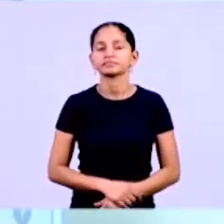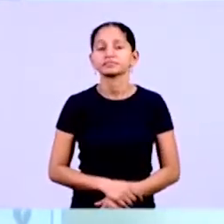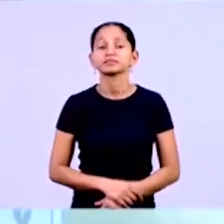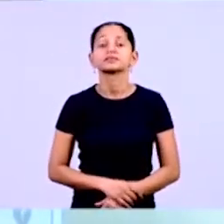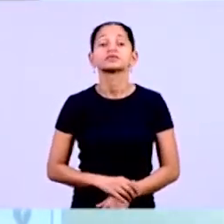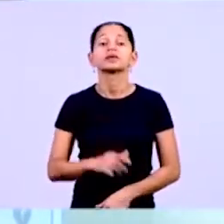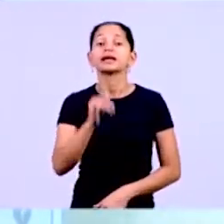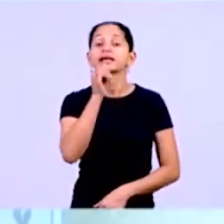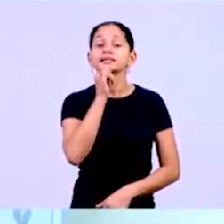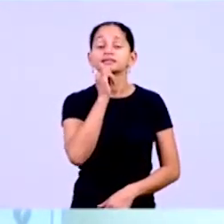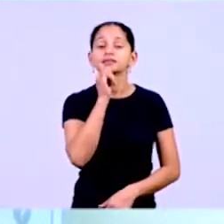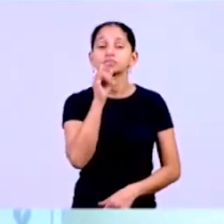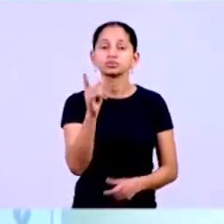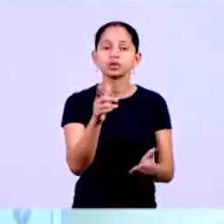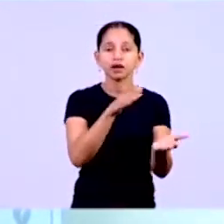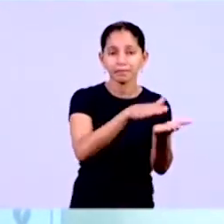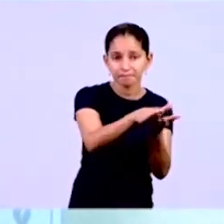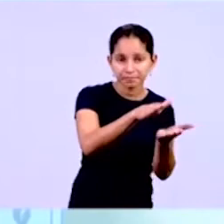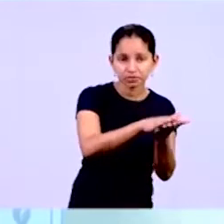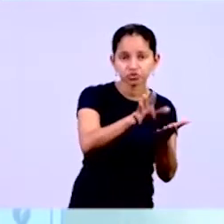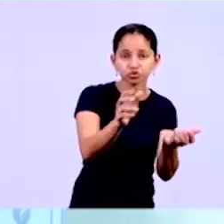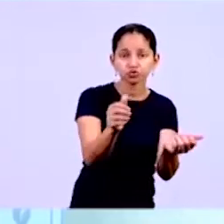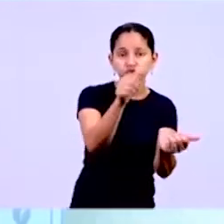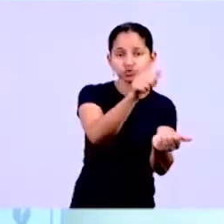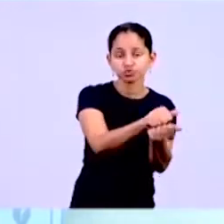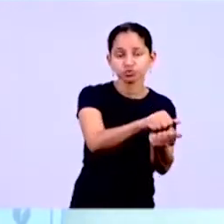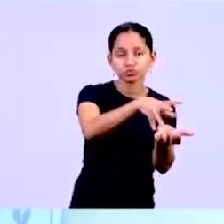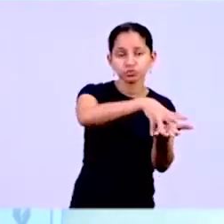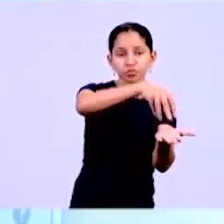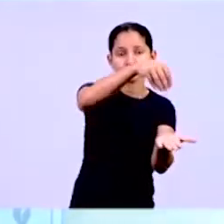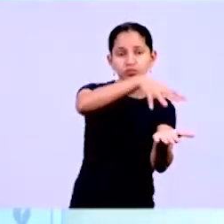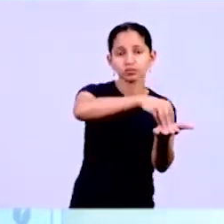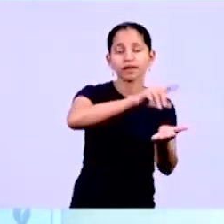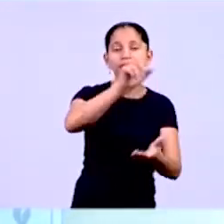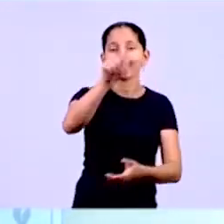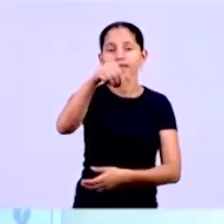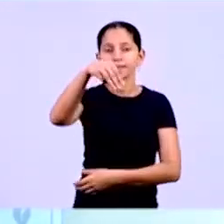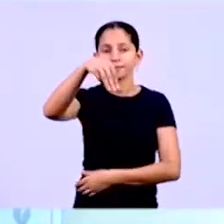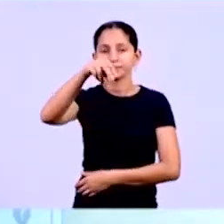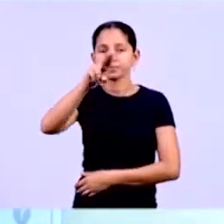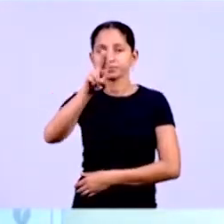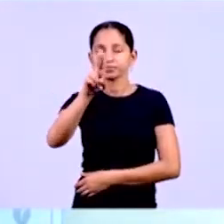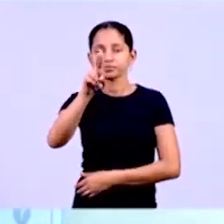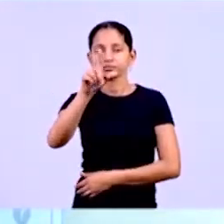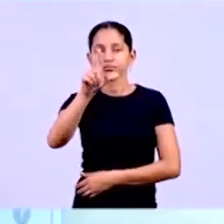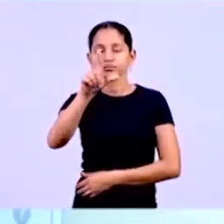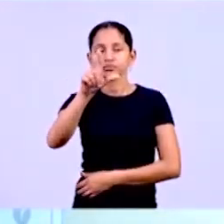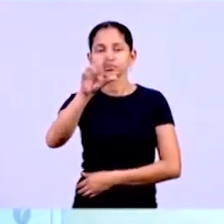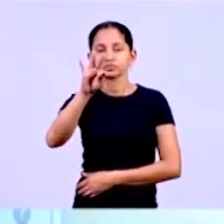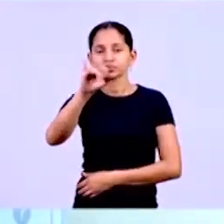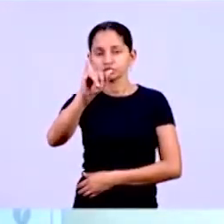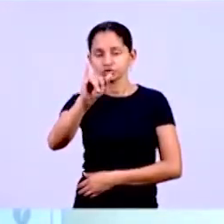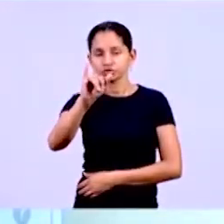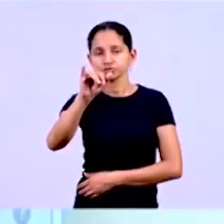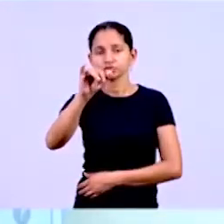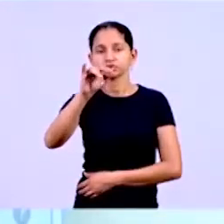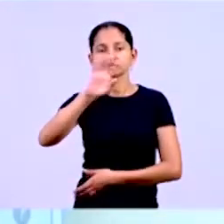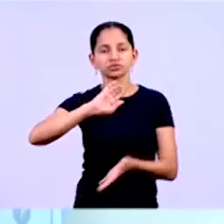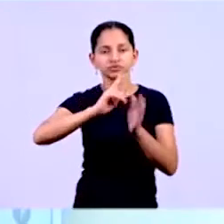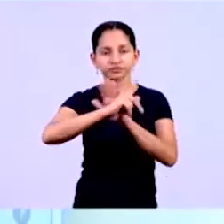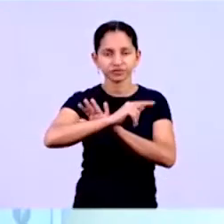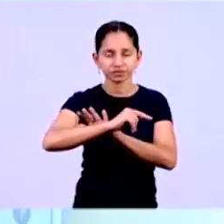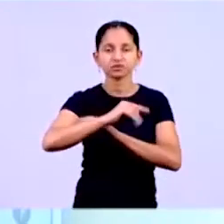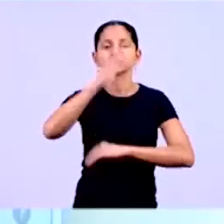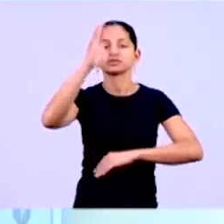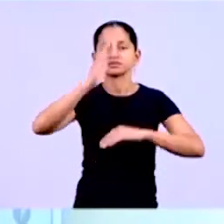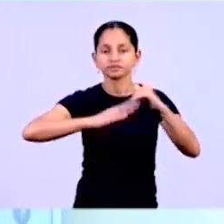scanner junto, professor, a gente chama de impressora multifuncional, porque ela tanto imprime, quer dizer, transforma aqui a